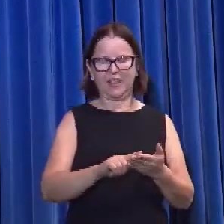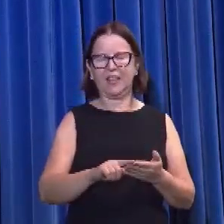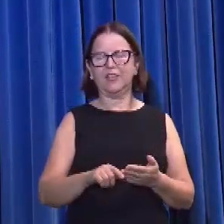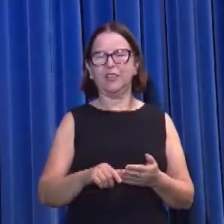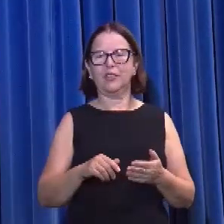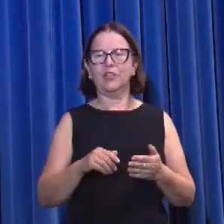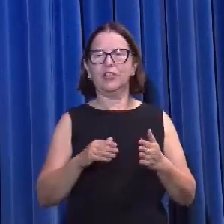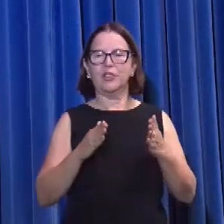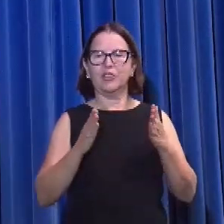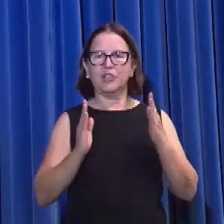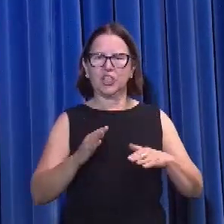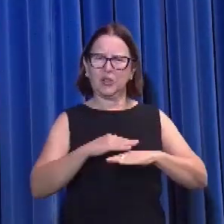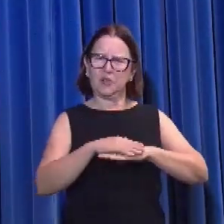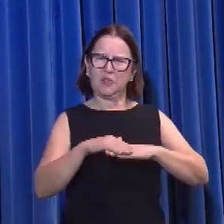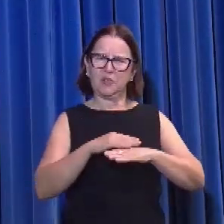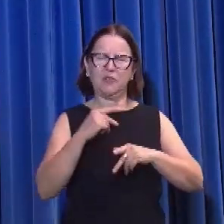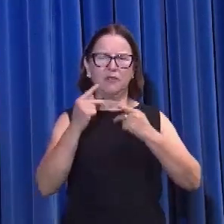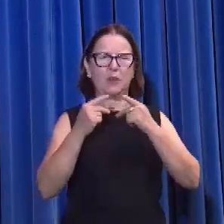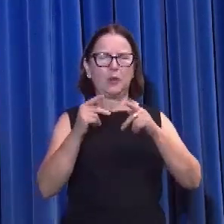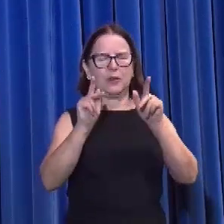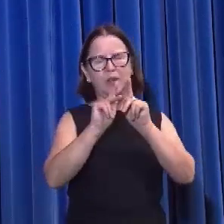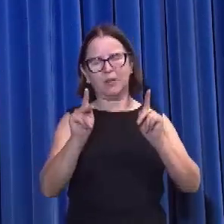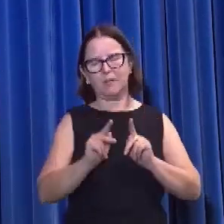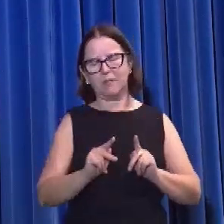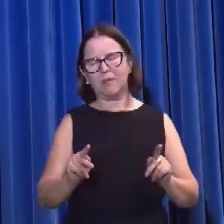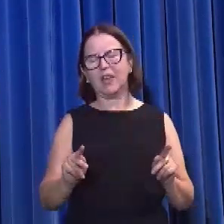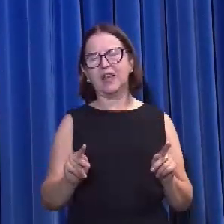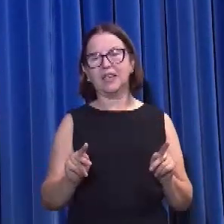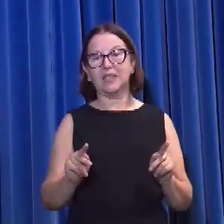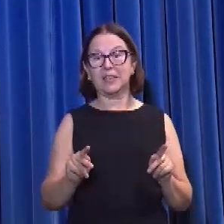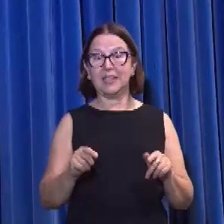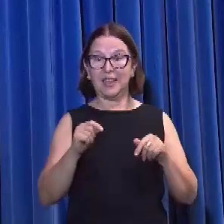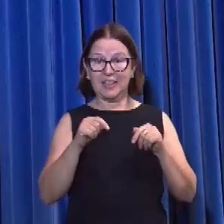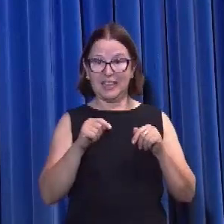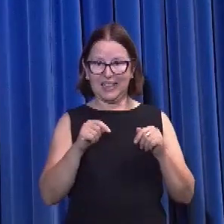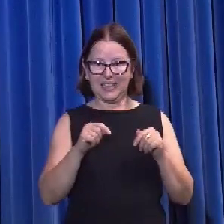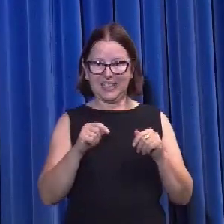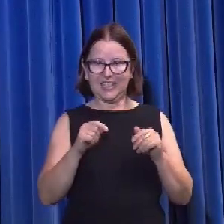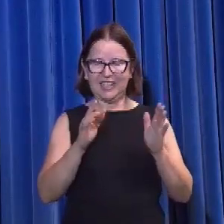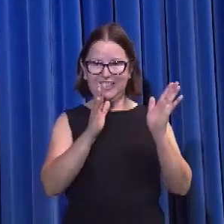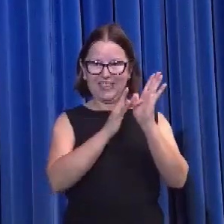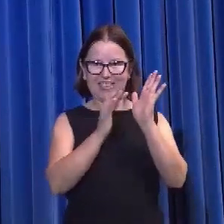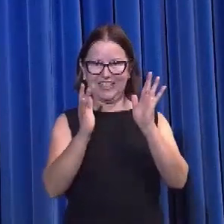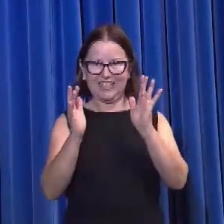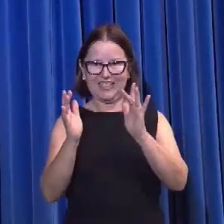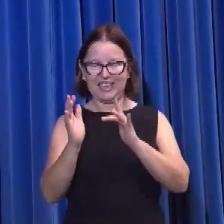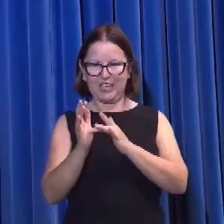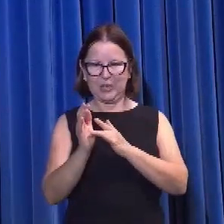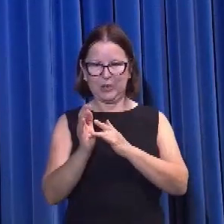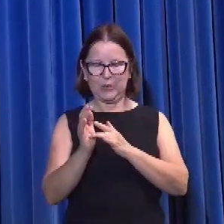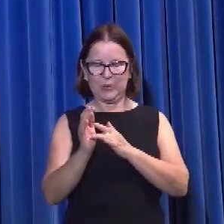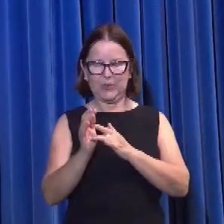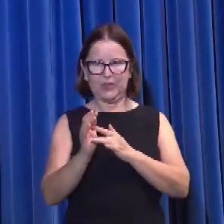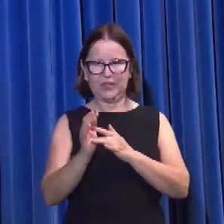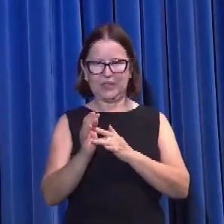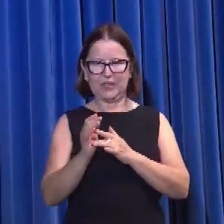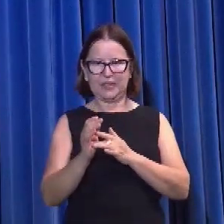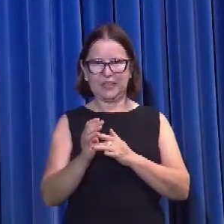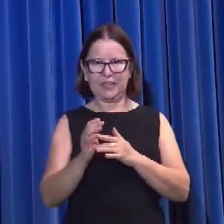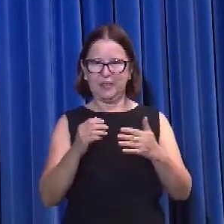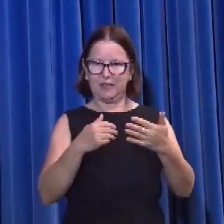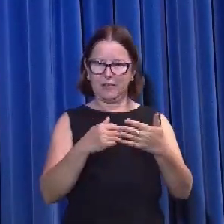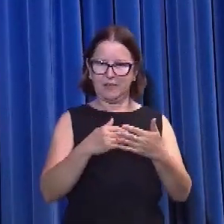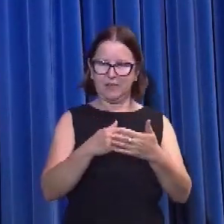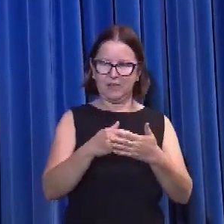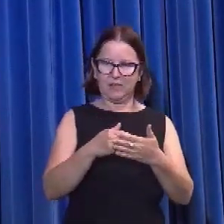falou sobre a paz, falou sobre... E aqui ele está já caminhando,